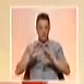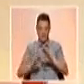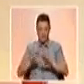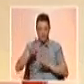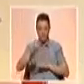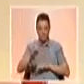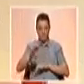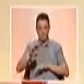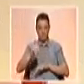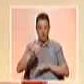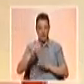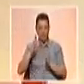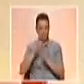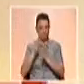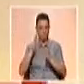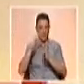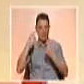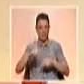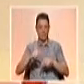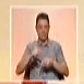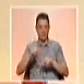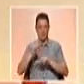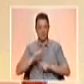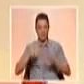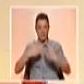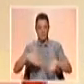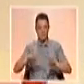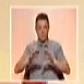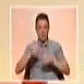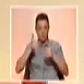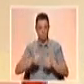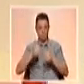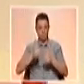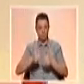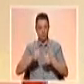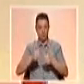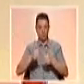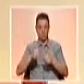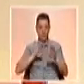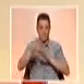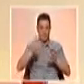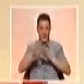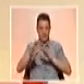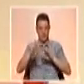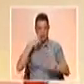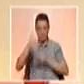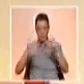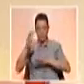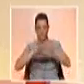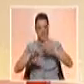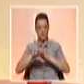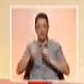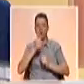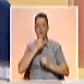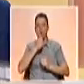tem, com certeza, não é nada ideal, mas é um bom exercício para as pessoas fazerem. Onde é que podemos, já